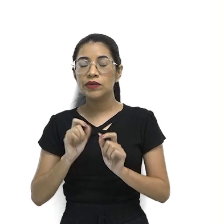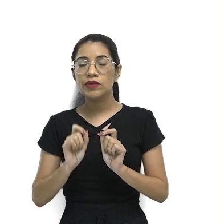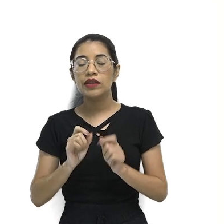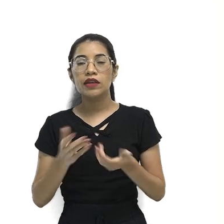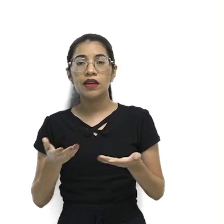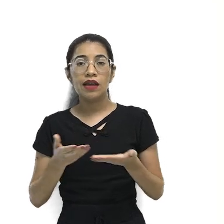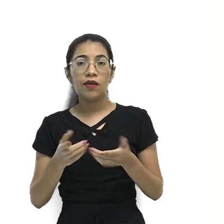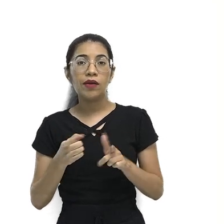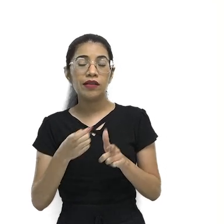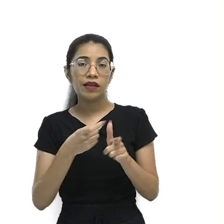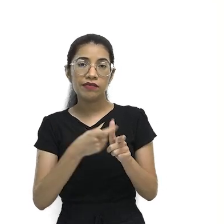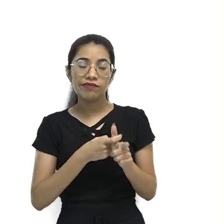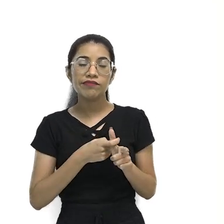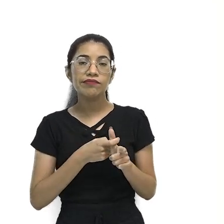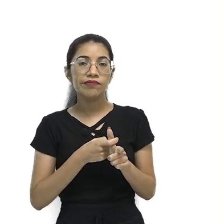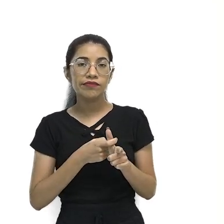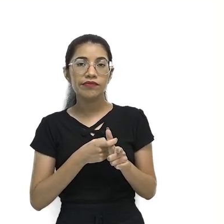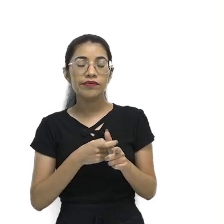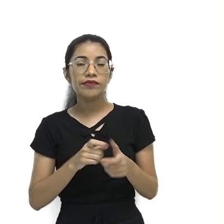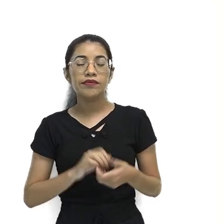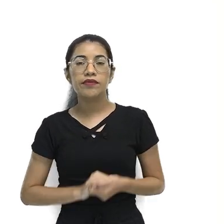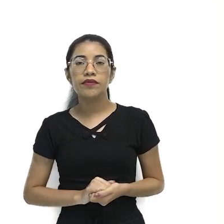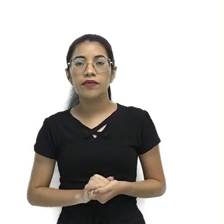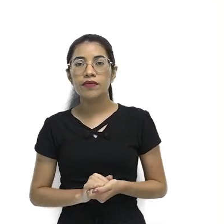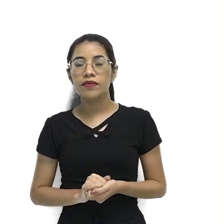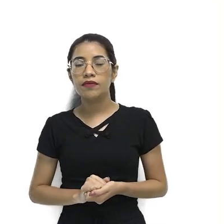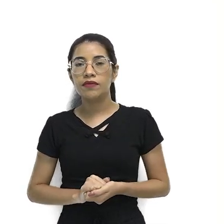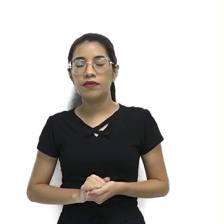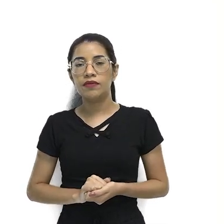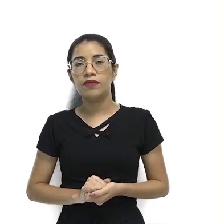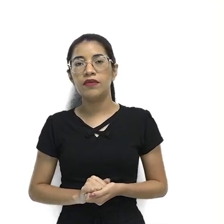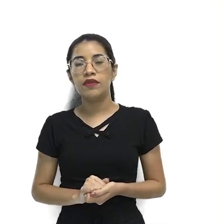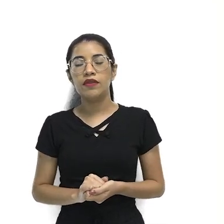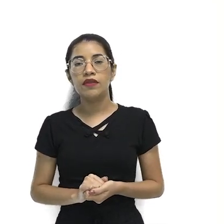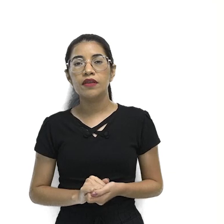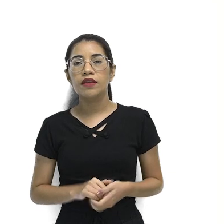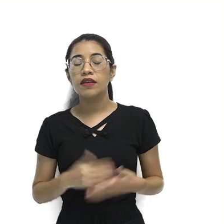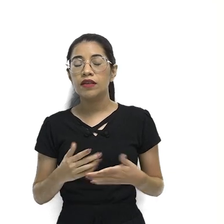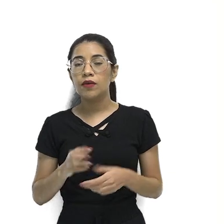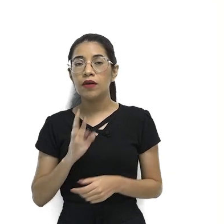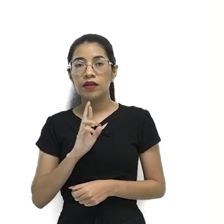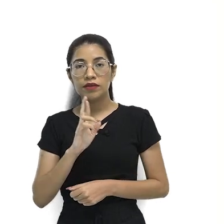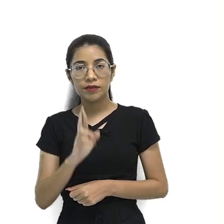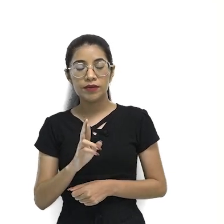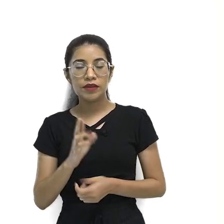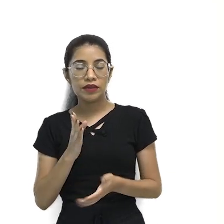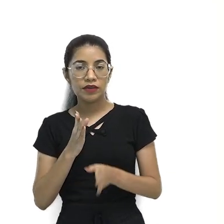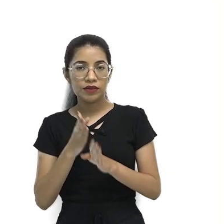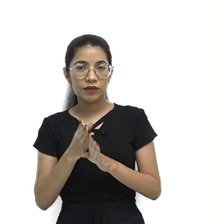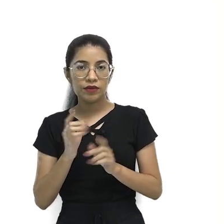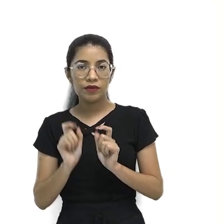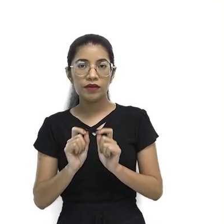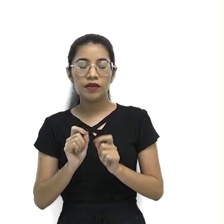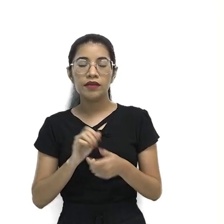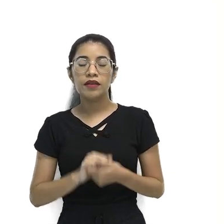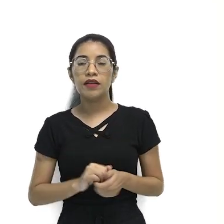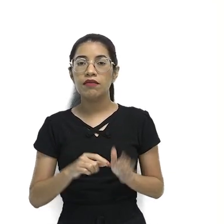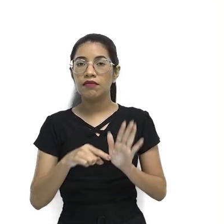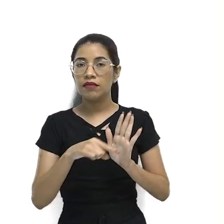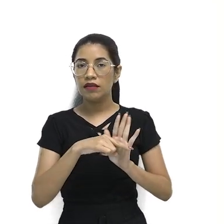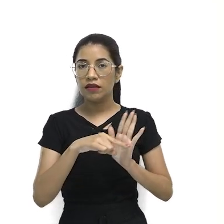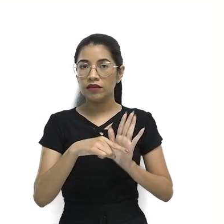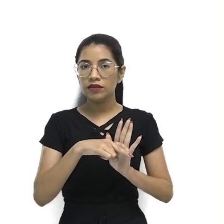agora devendo ao banco, tá? Então, esse resultado aí será um